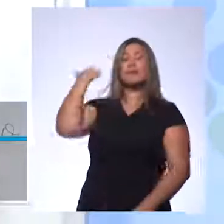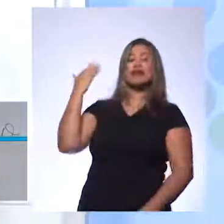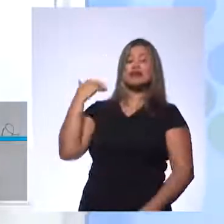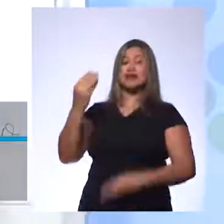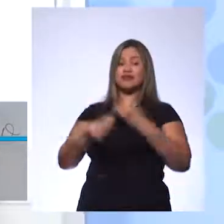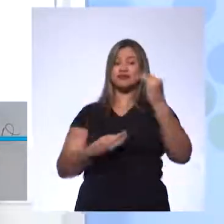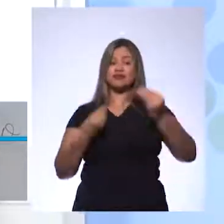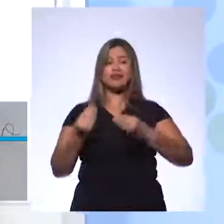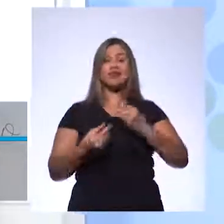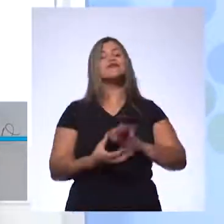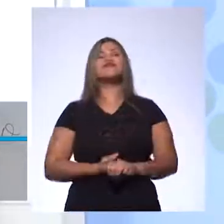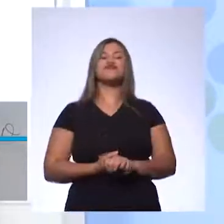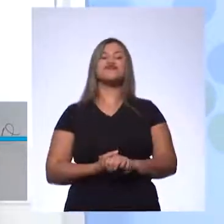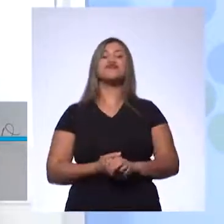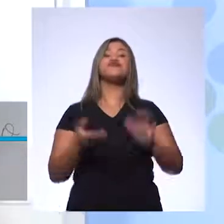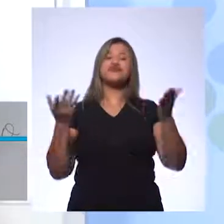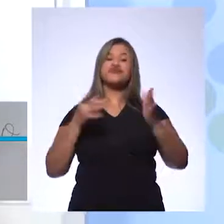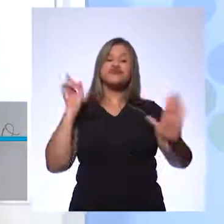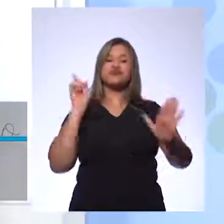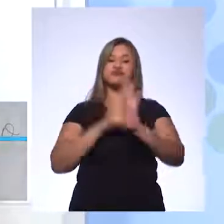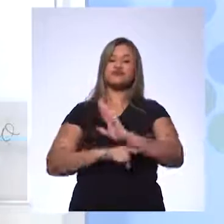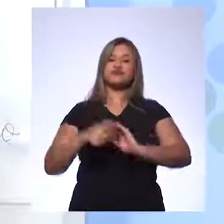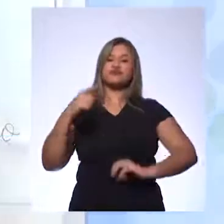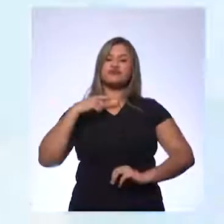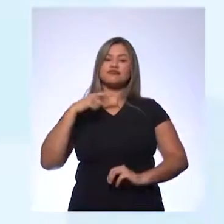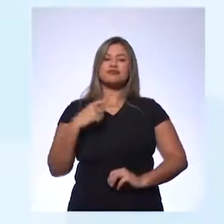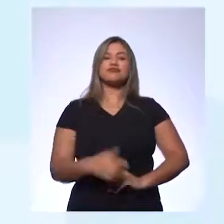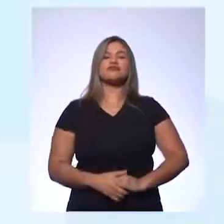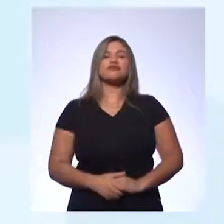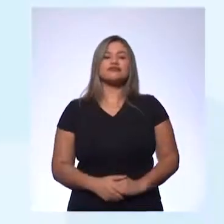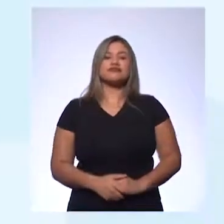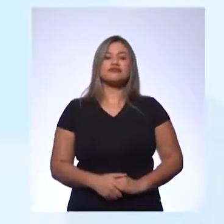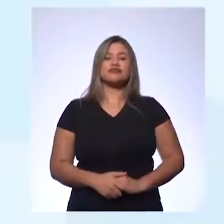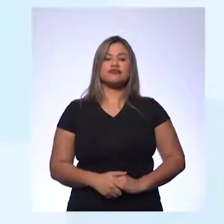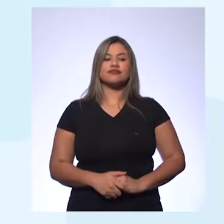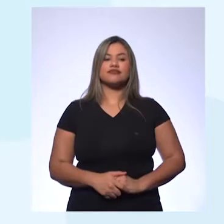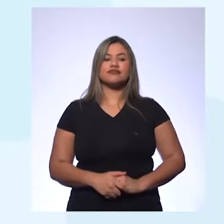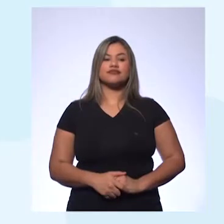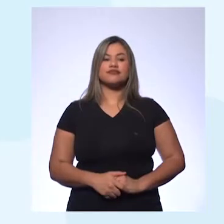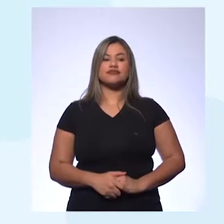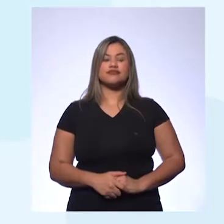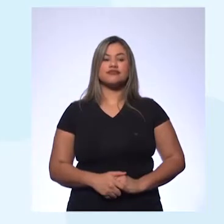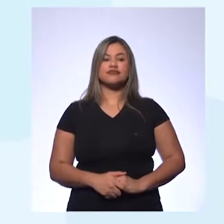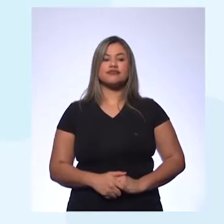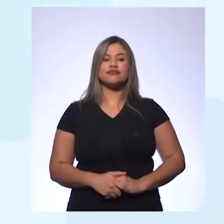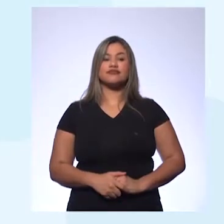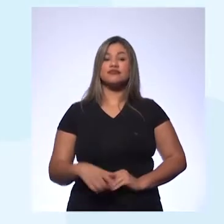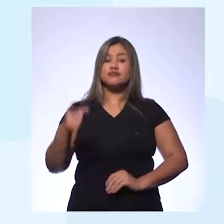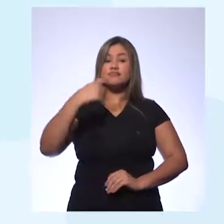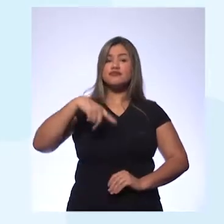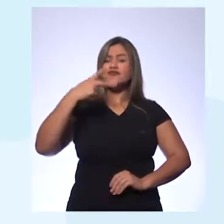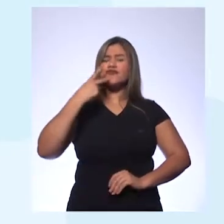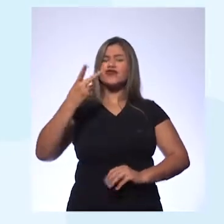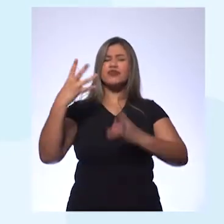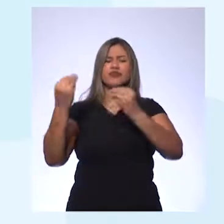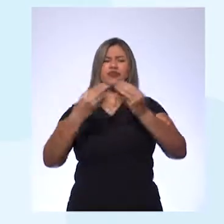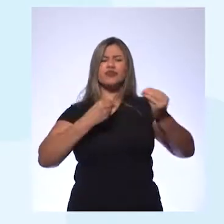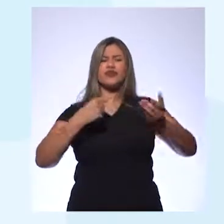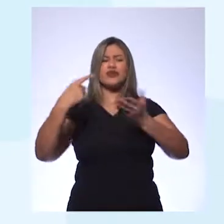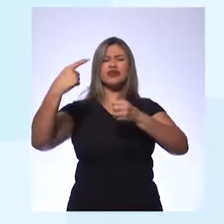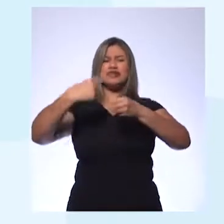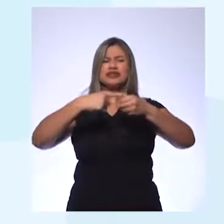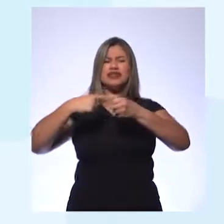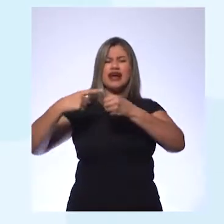eu vou deixar para vocês aqui uma que e olha só uma interação para o 6º ano falamos muito de cidades